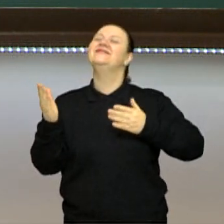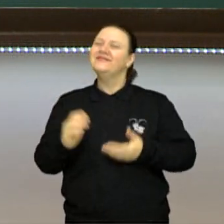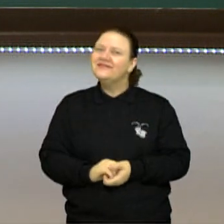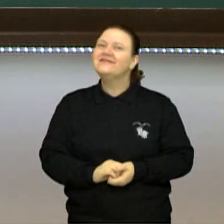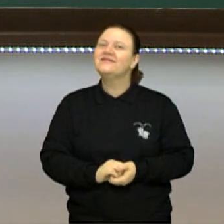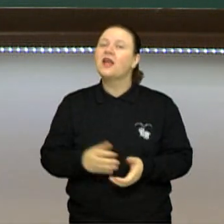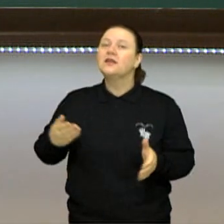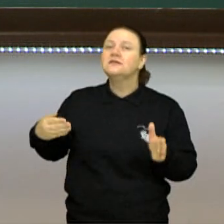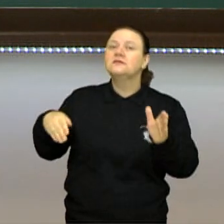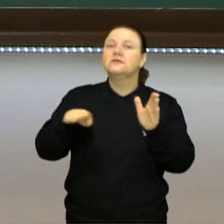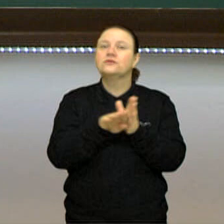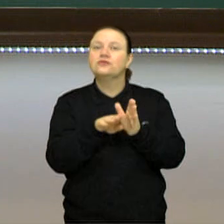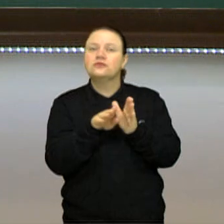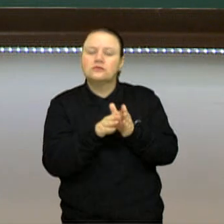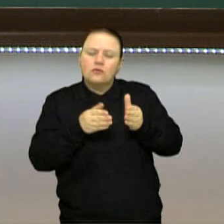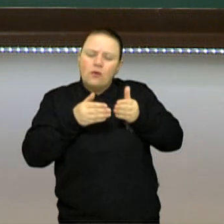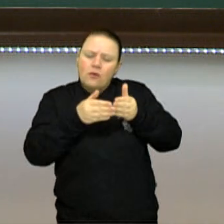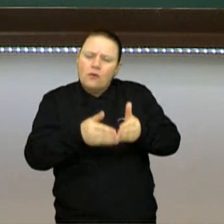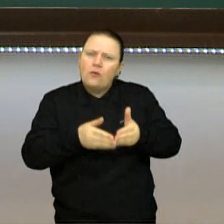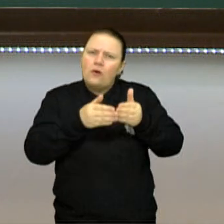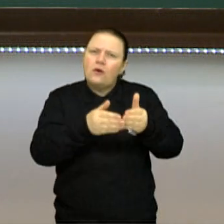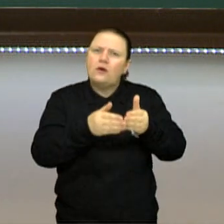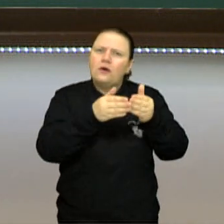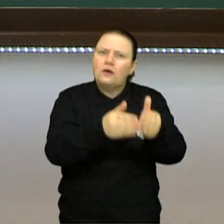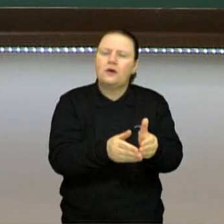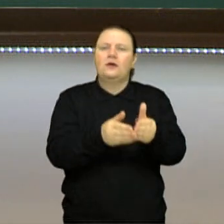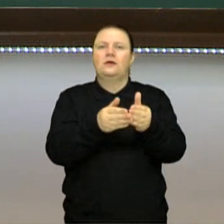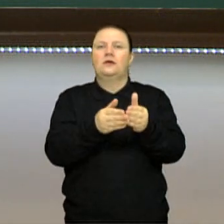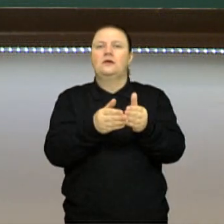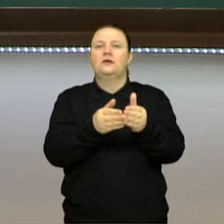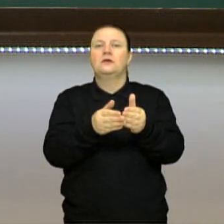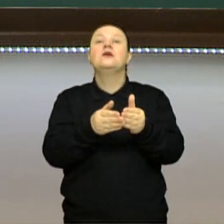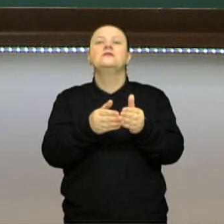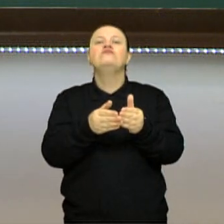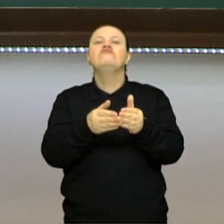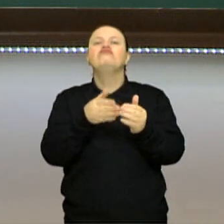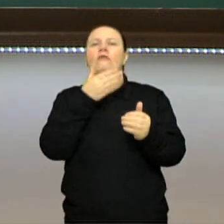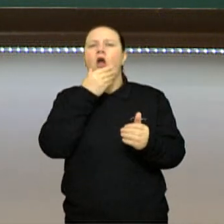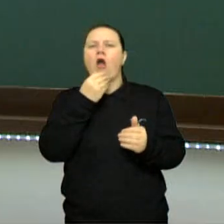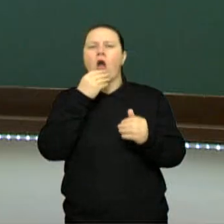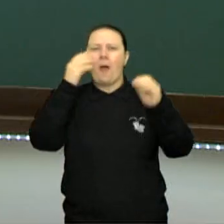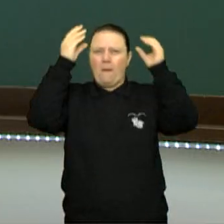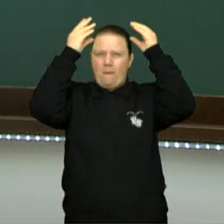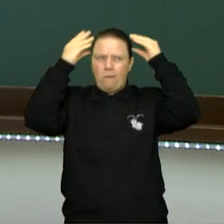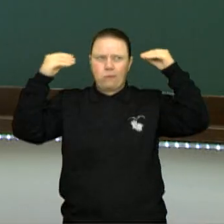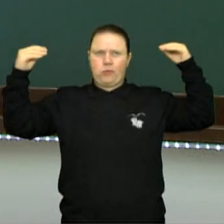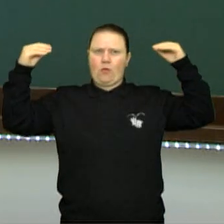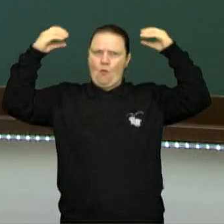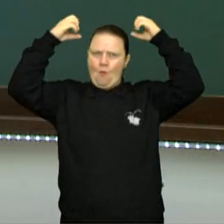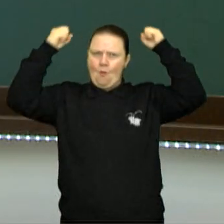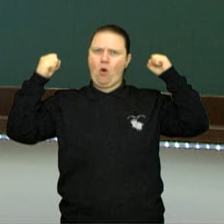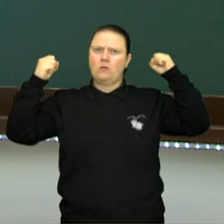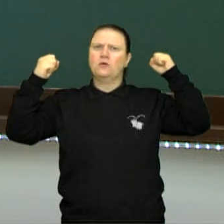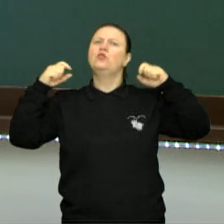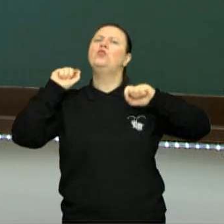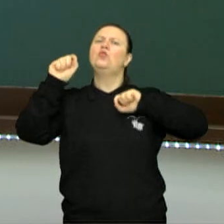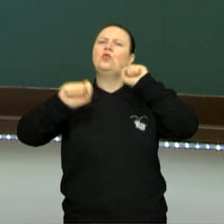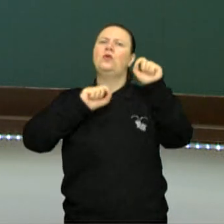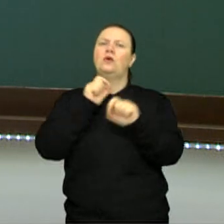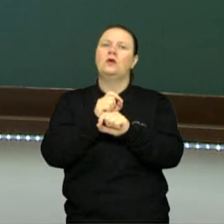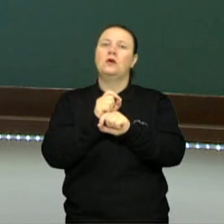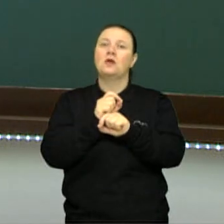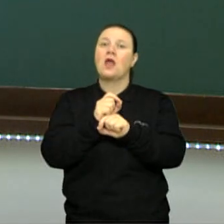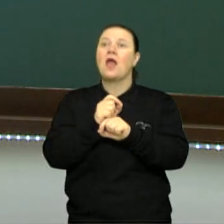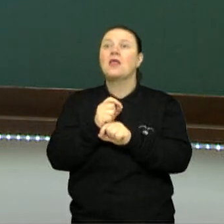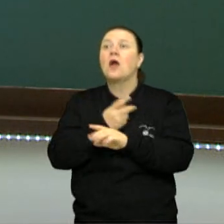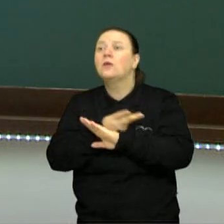A chegada na embarcação a nau de Pedro Álvares Cabral, né, que avista, né, uma embarcação que estava indo a caminho da Índia,